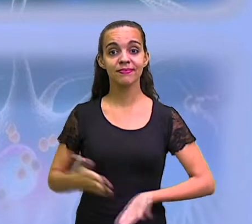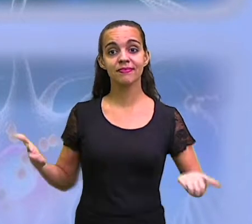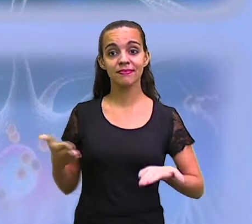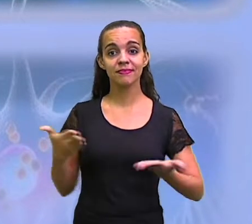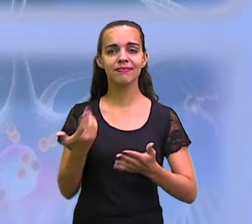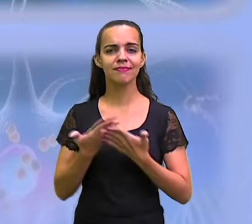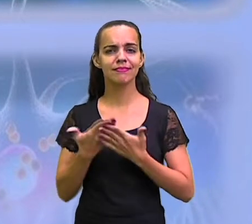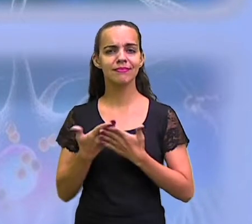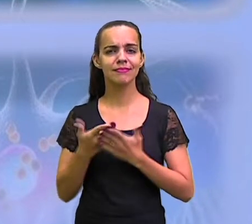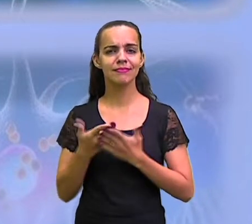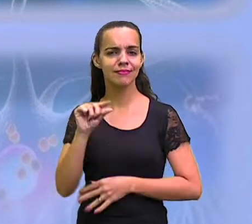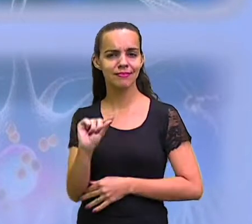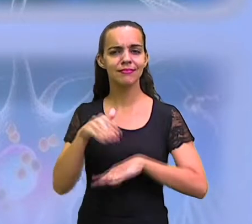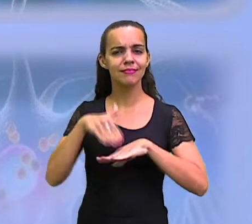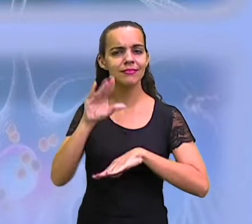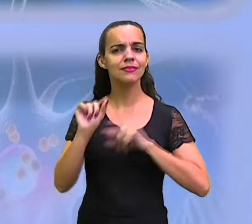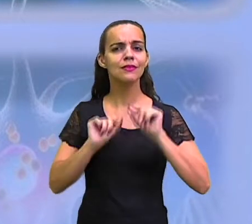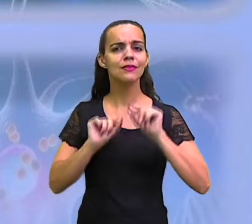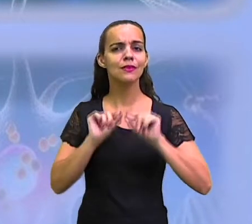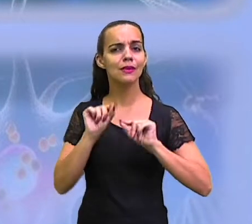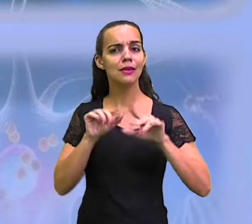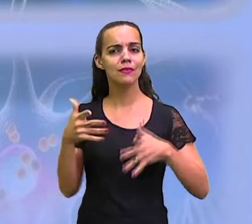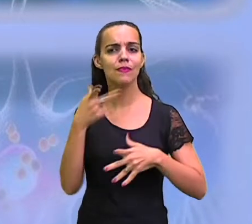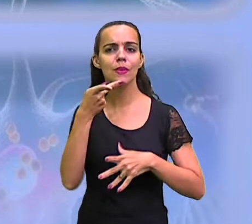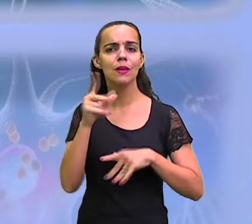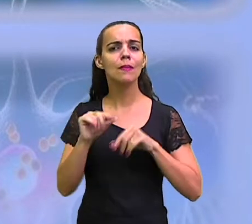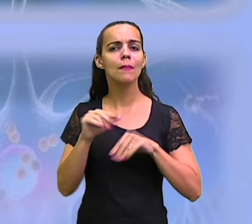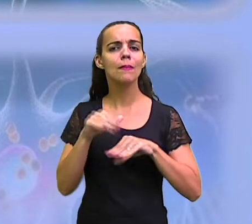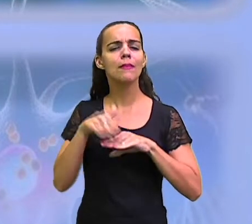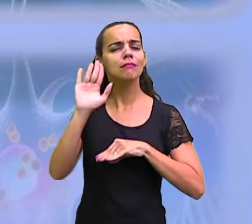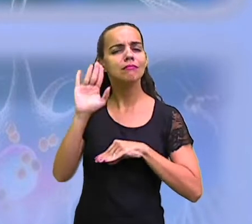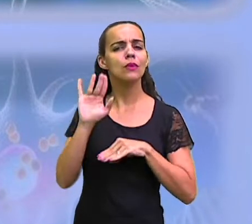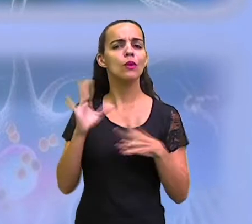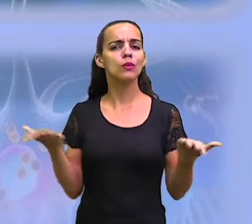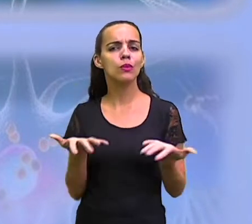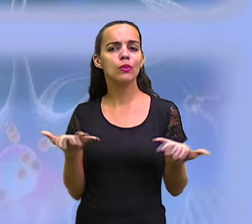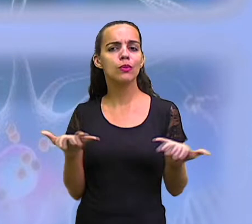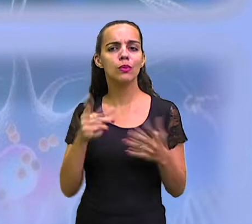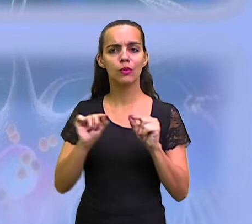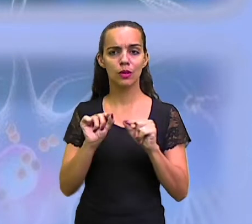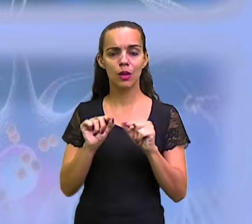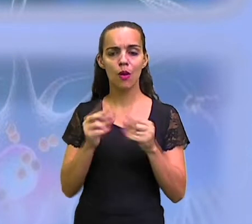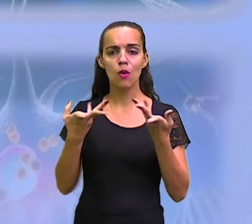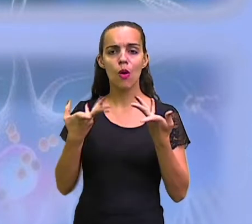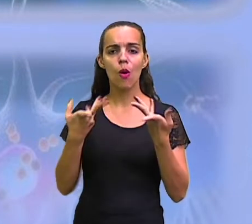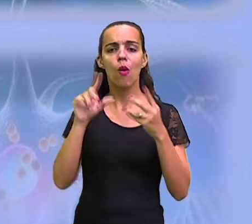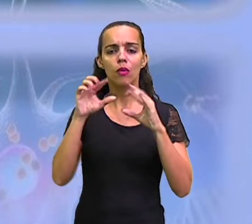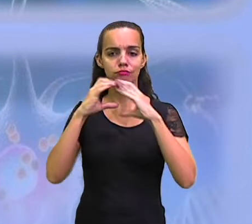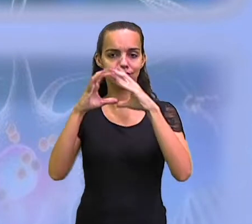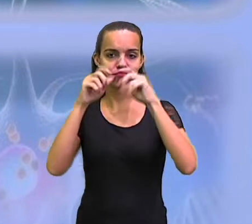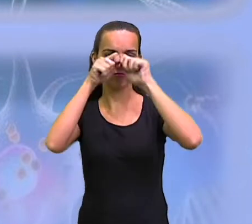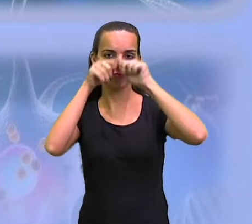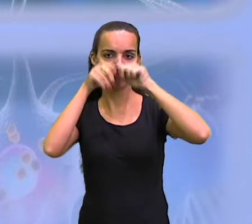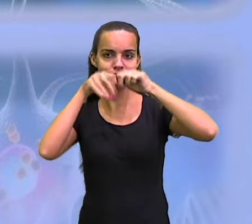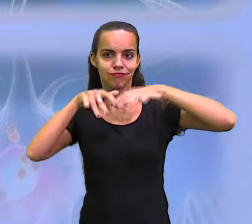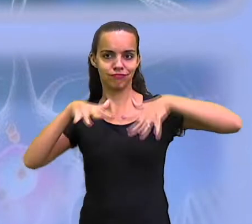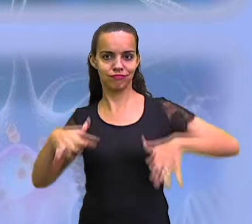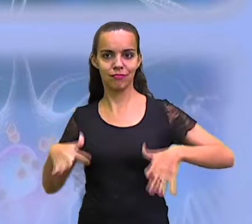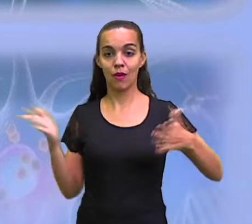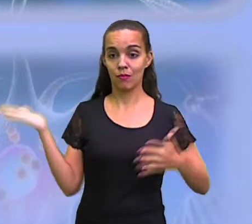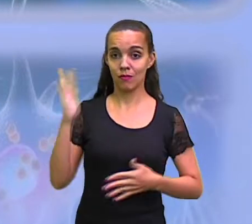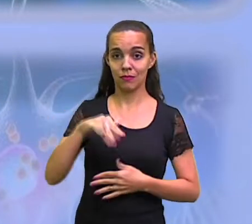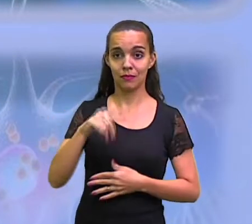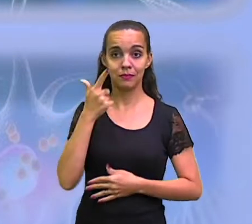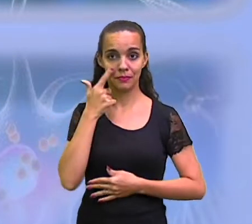vamos estudar um pouquinho mais, nós vamos falar um pouco mais da condição do nosso sistema nervoso. Vamos lá